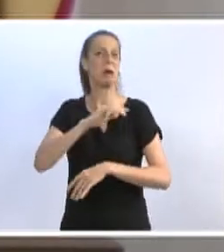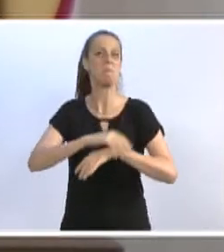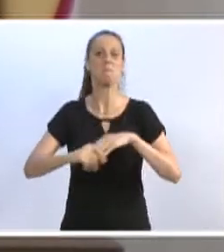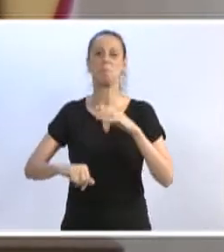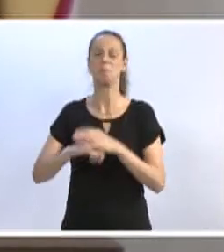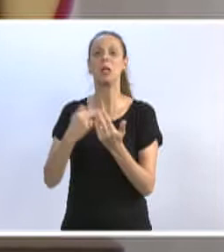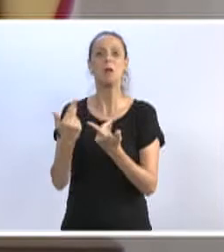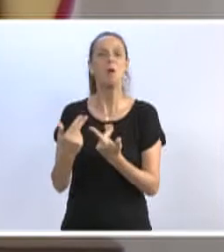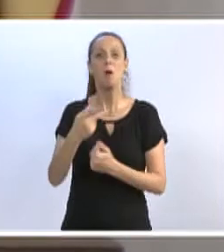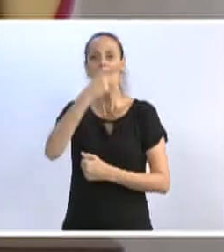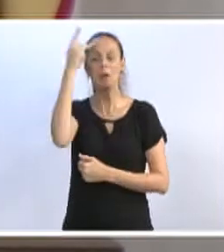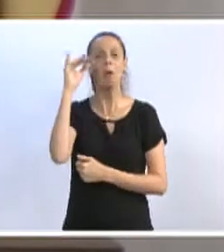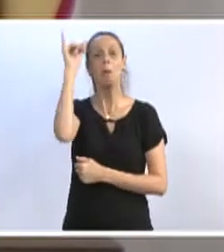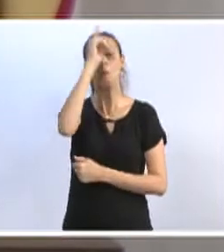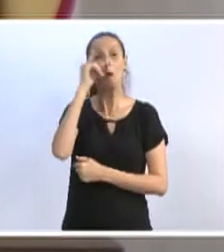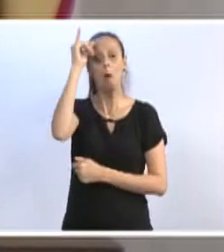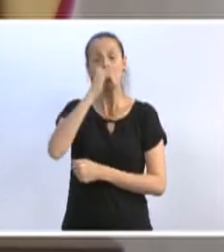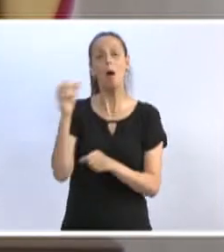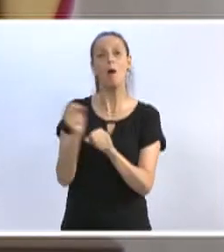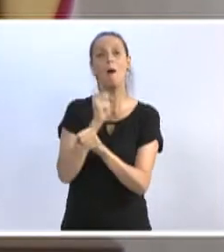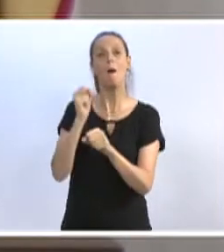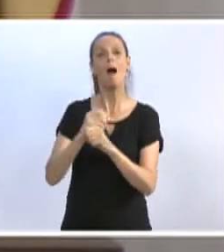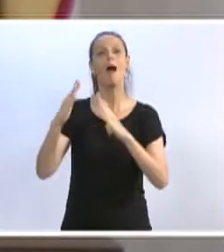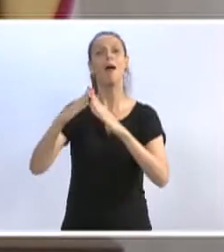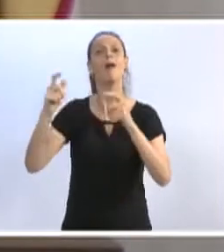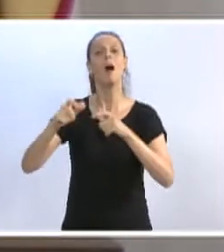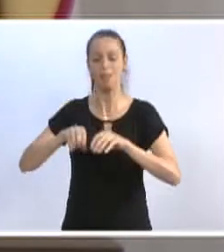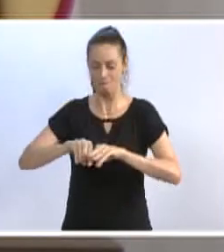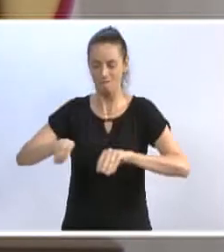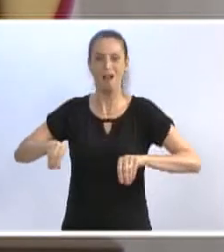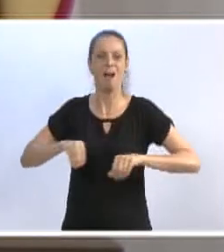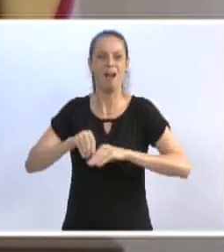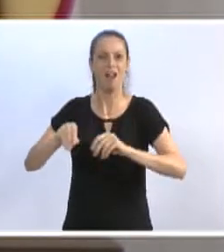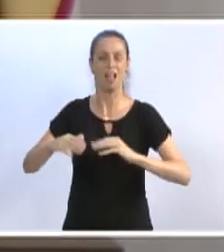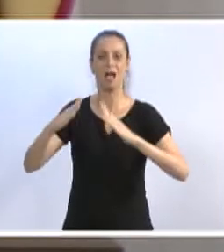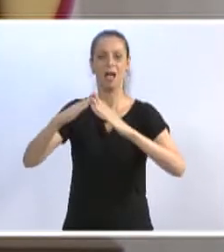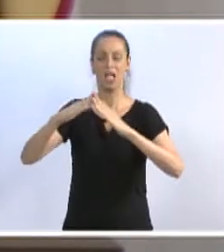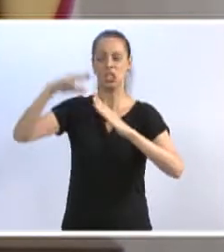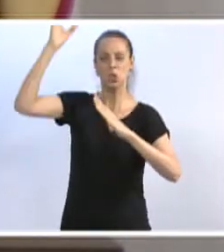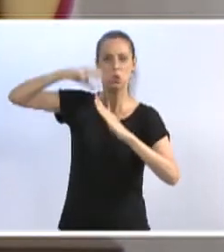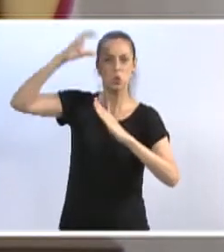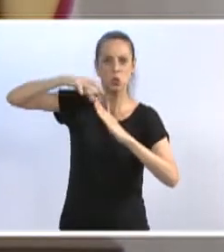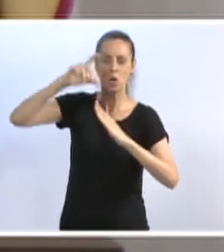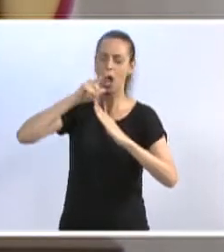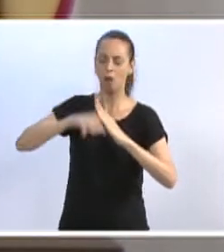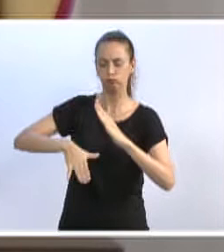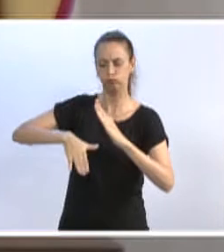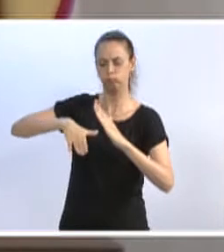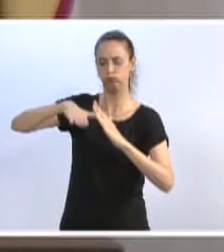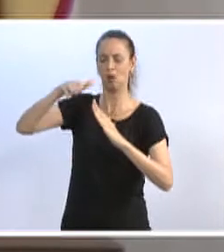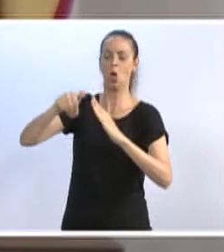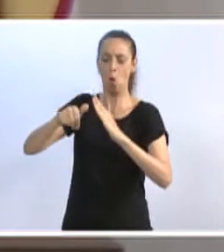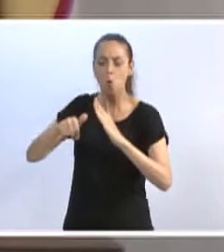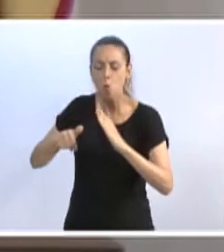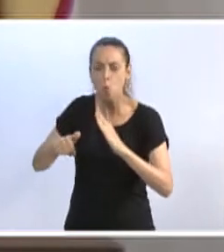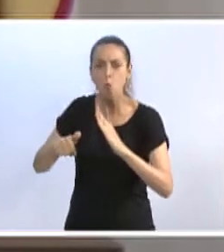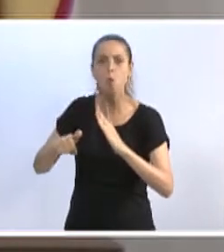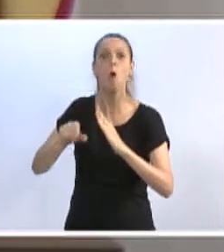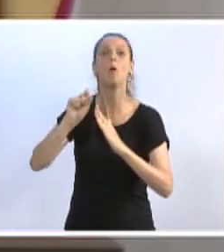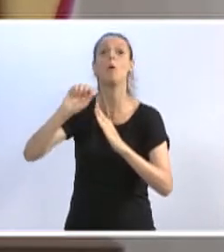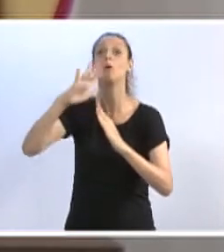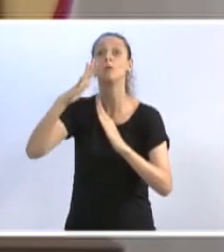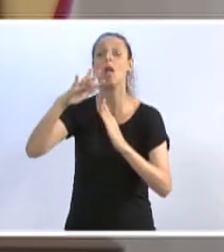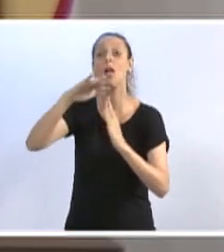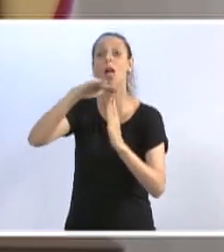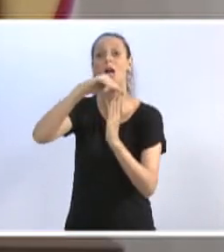que construiu a sua casa sobre areia. Caiu a chuva, transbordaram os rios, sopraram os ventos e deram contra